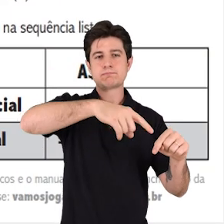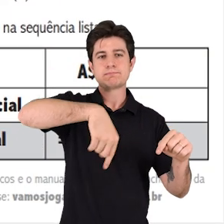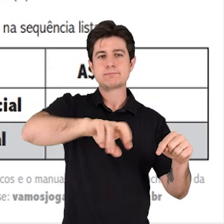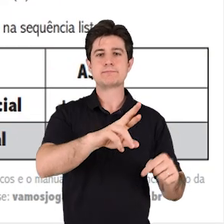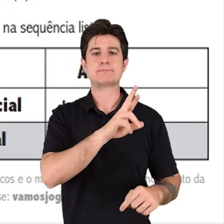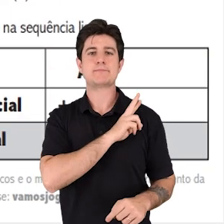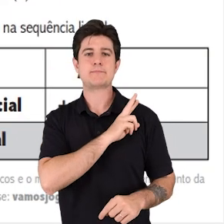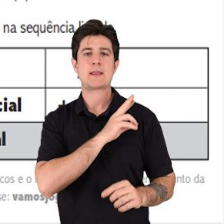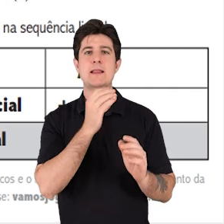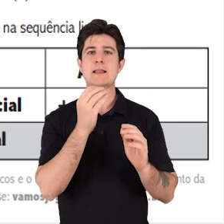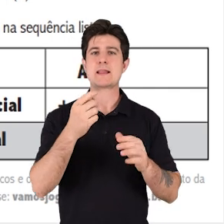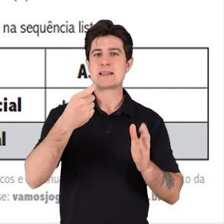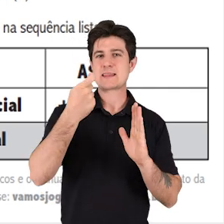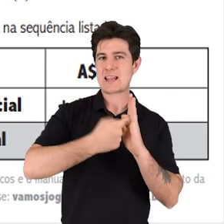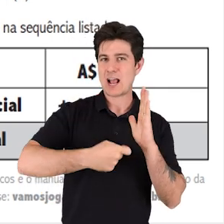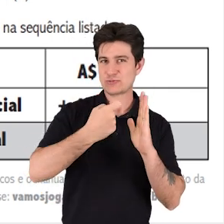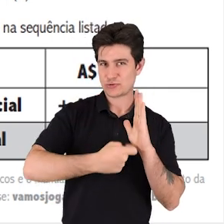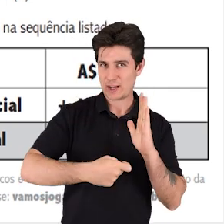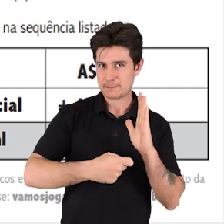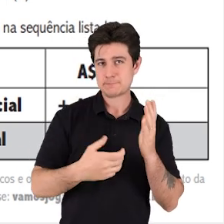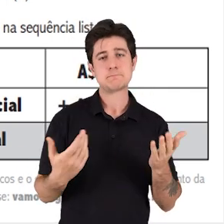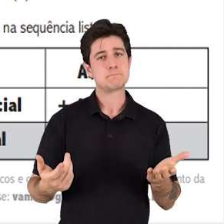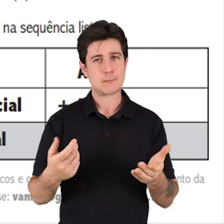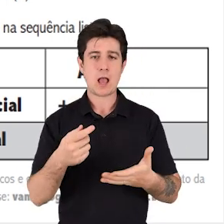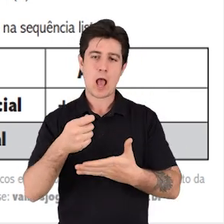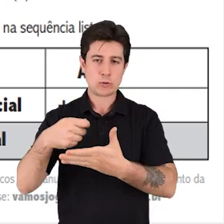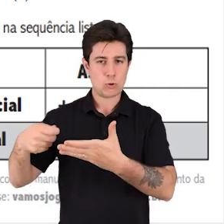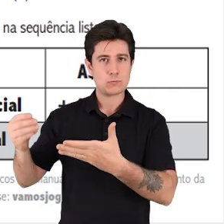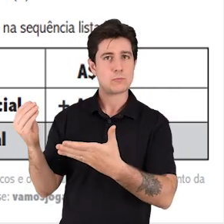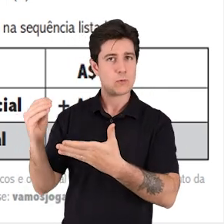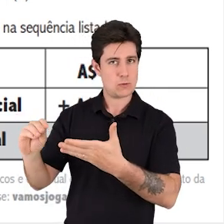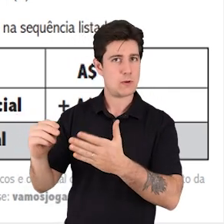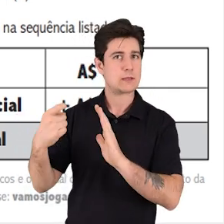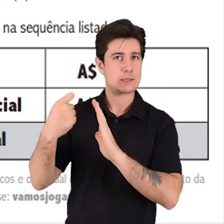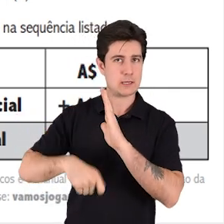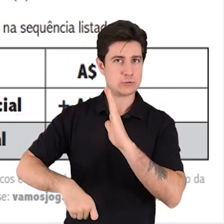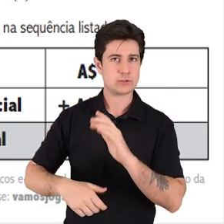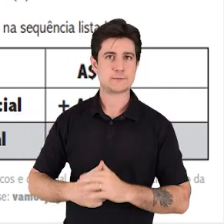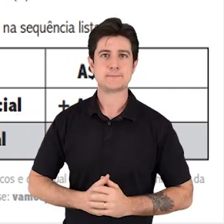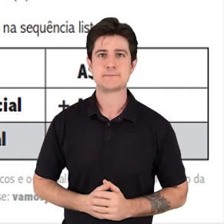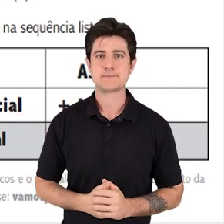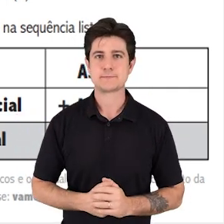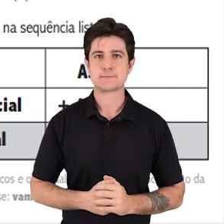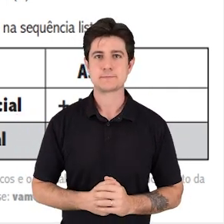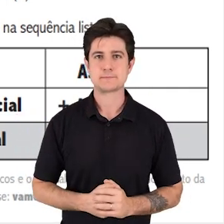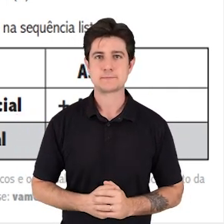Se o resultado na roda for taxa de funcionamento, o jogador anotará o gasto na linha própria na tabela.